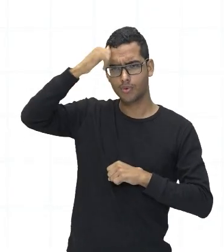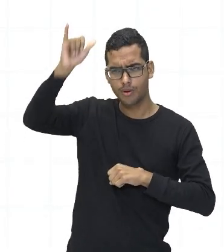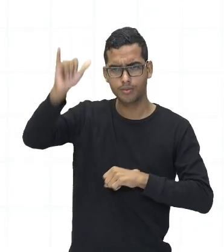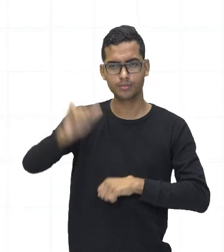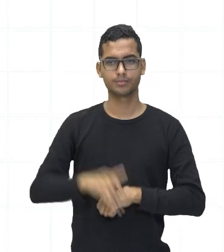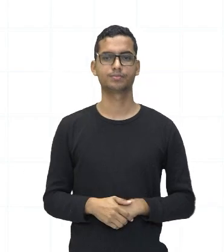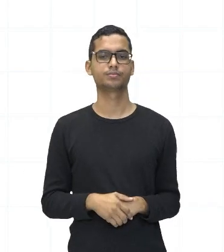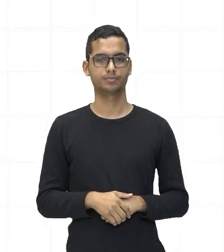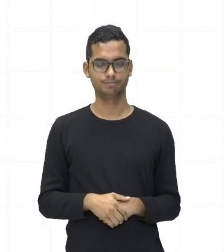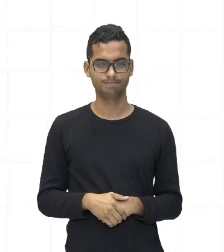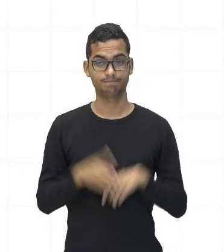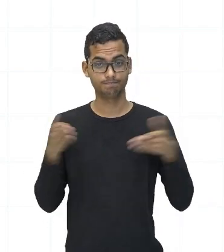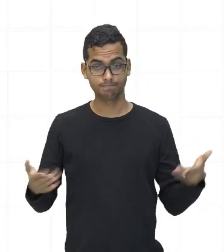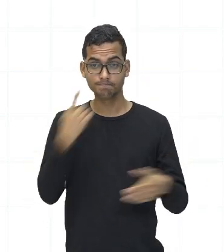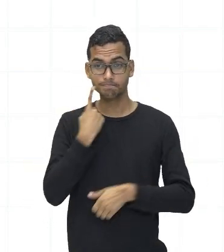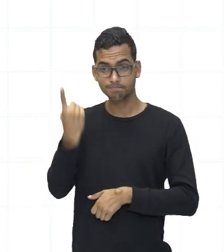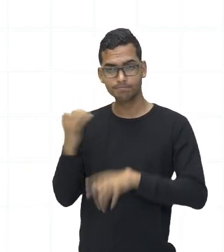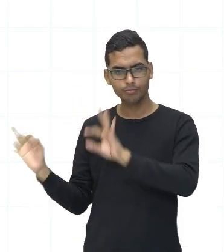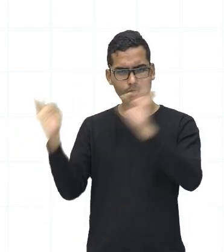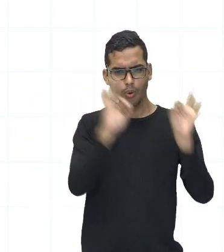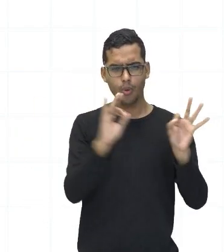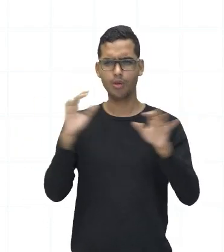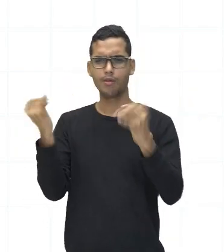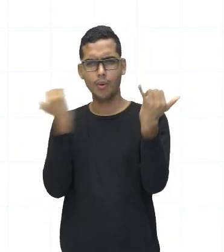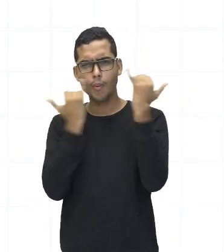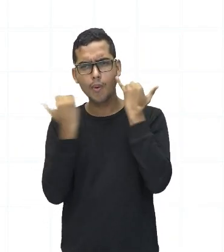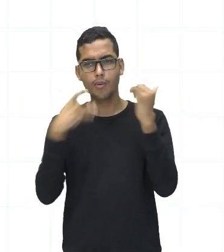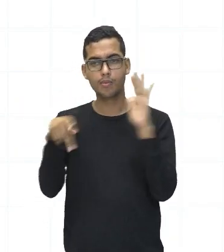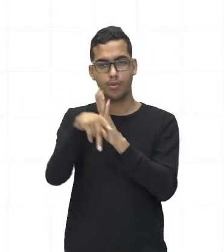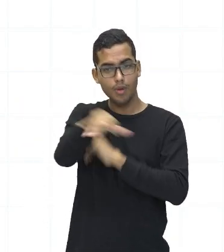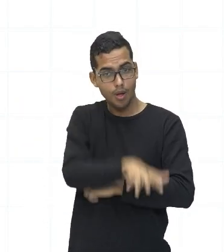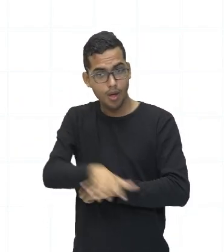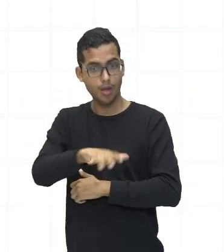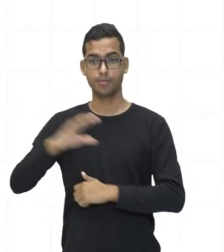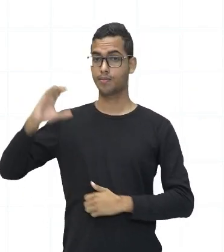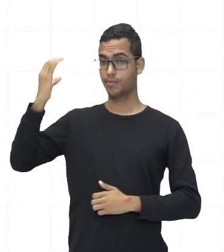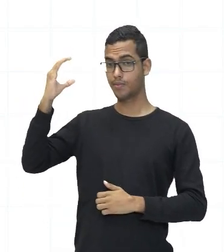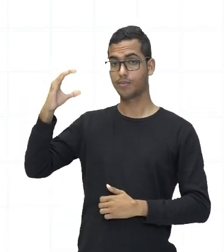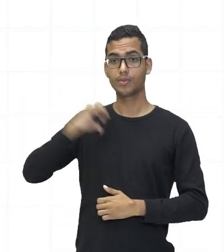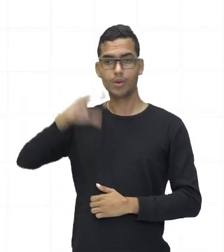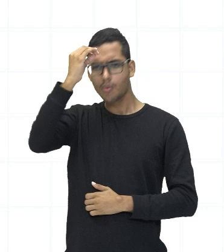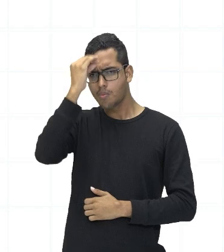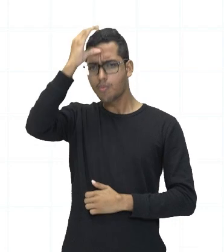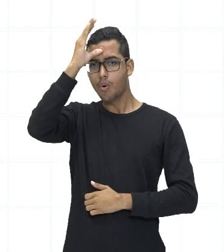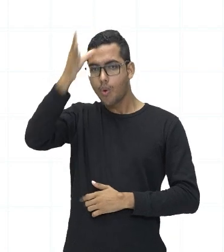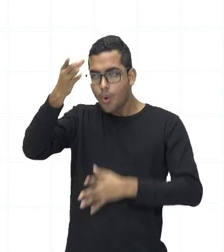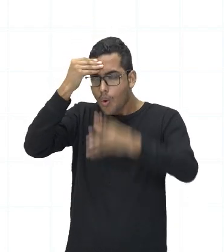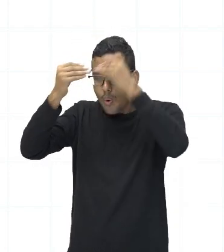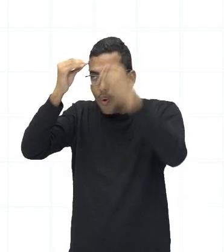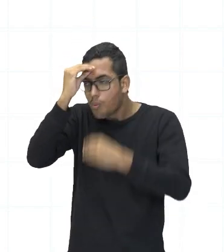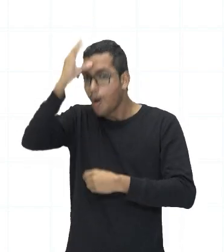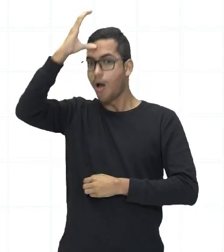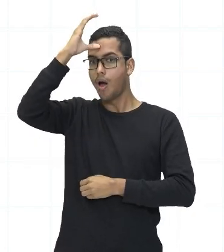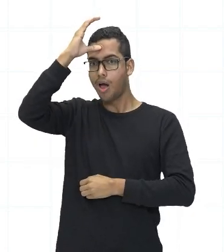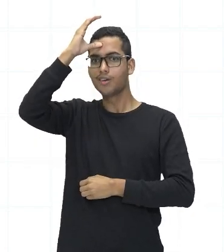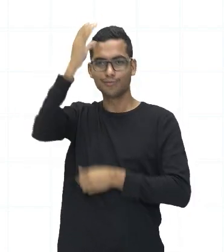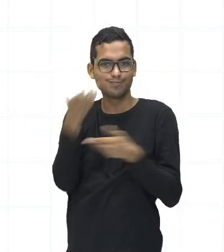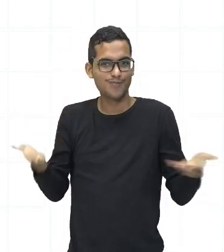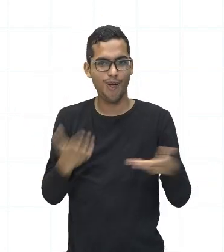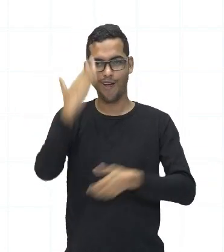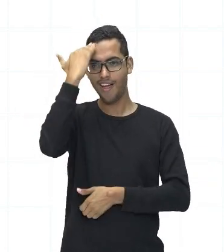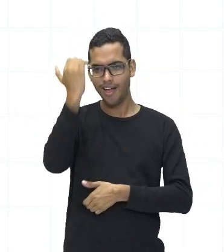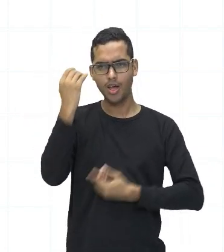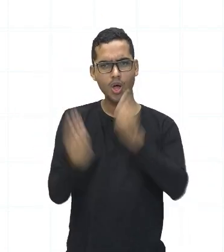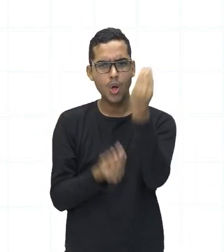Então, pessoal, a partir dessas informações científicas, esse conhecimento científico acumulado a